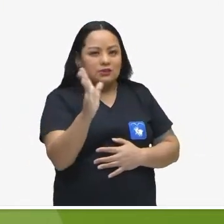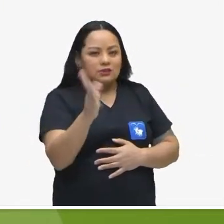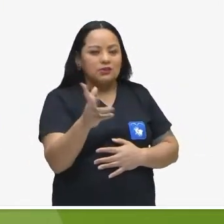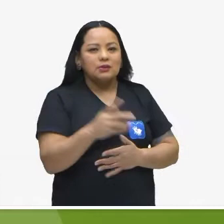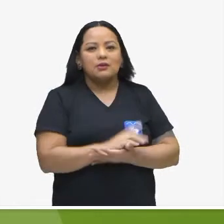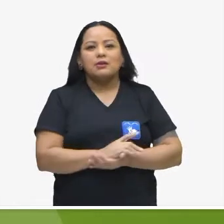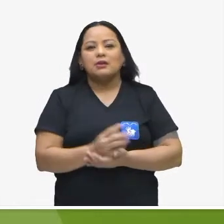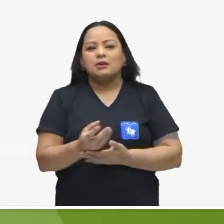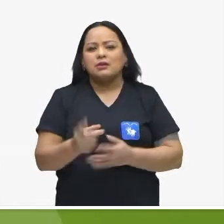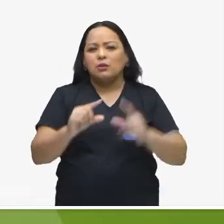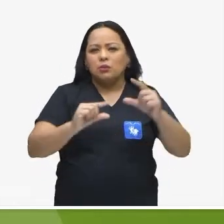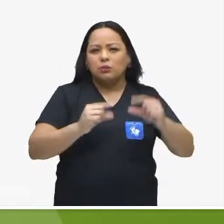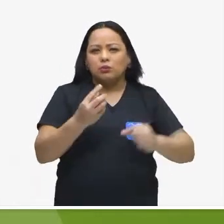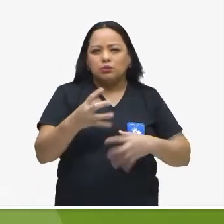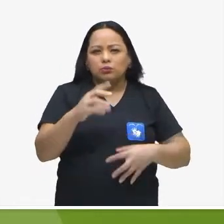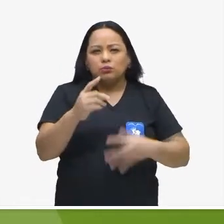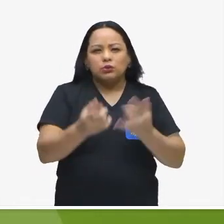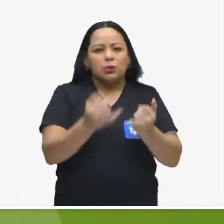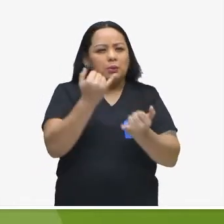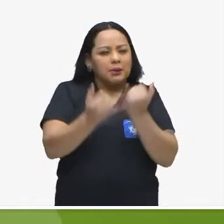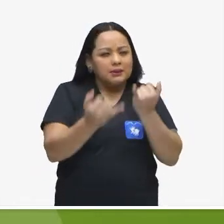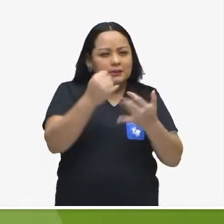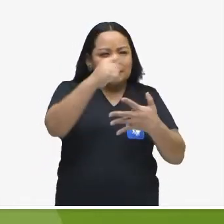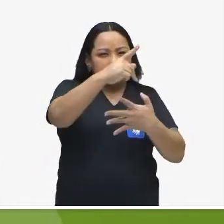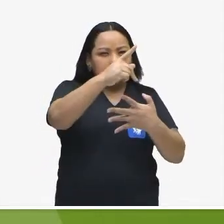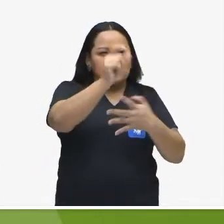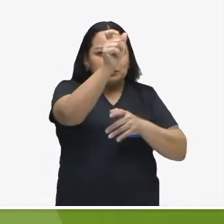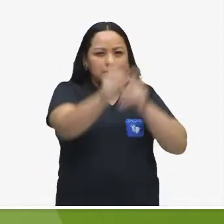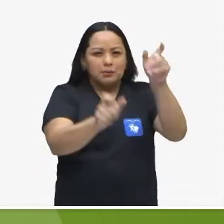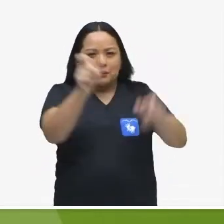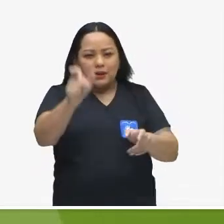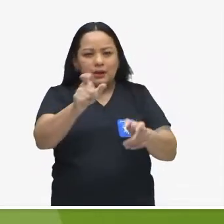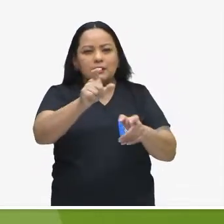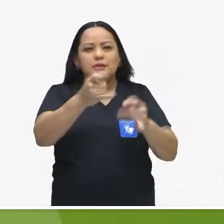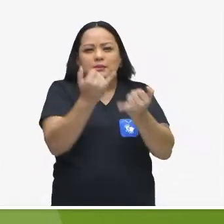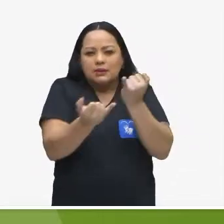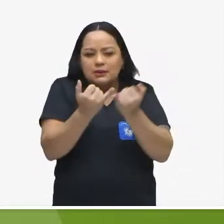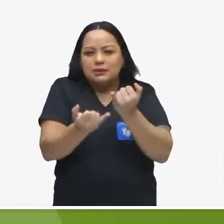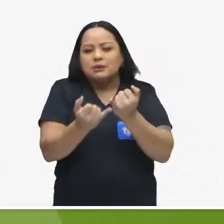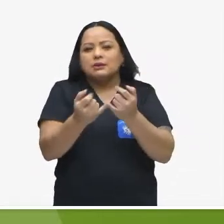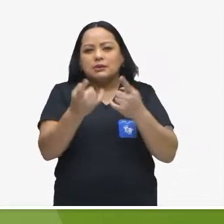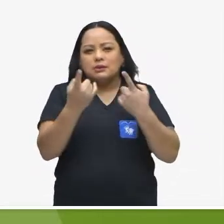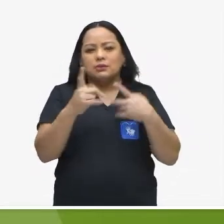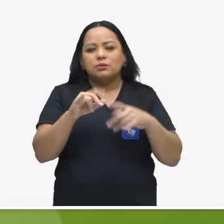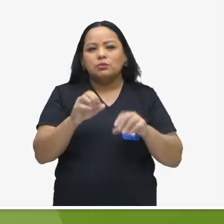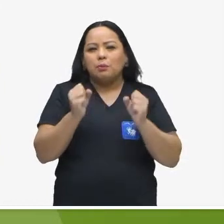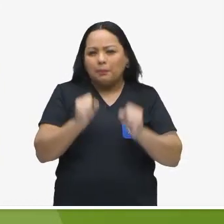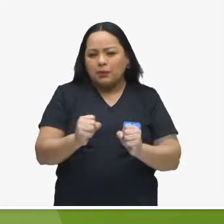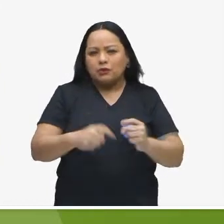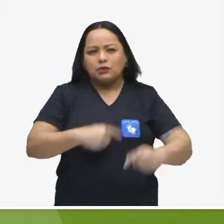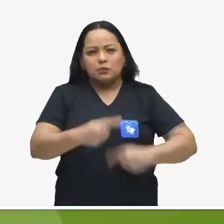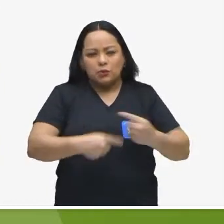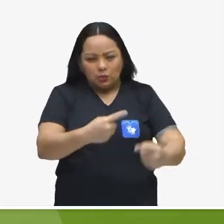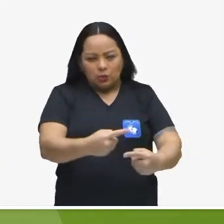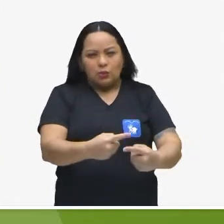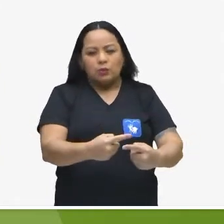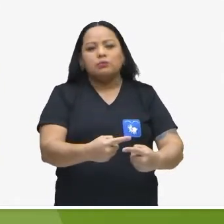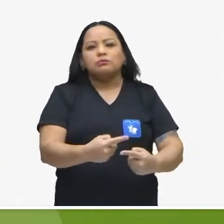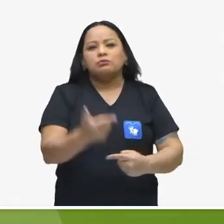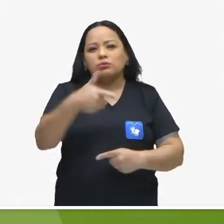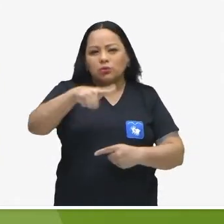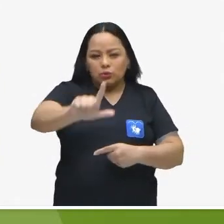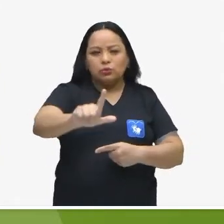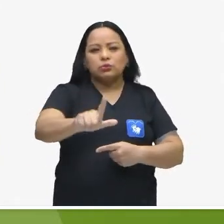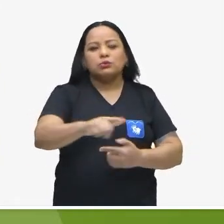são organismos semelhantes, né? E que eles podem cruzar e reproduzir um